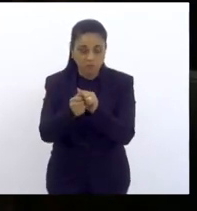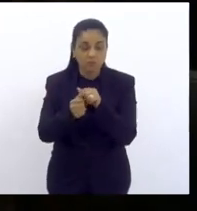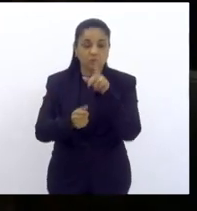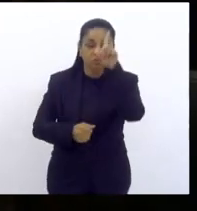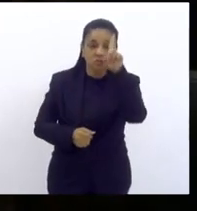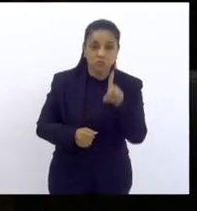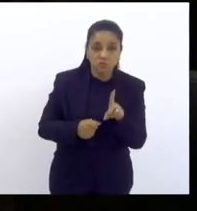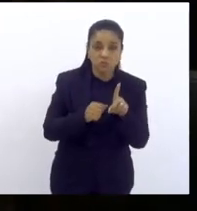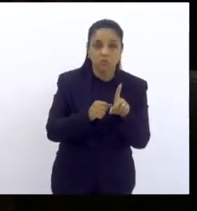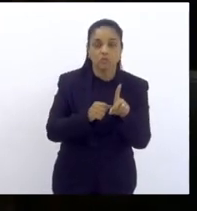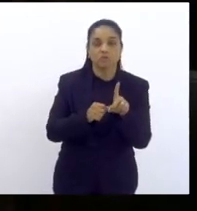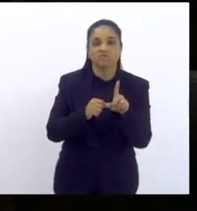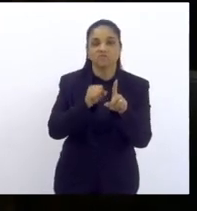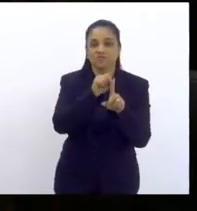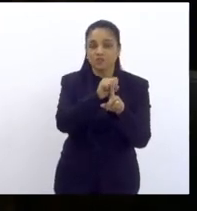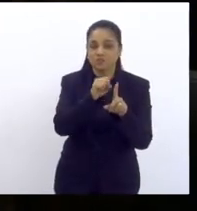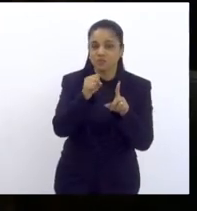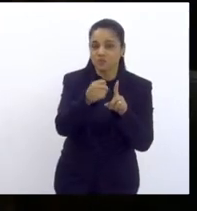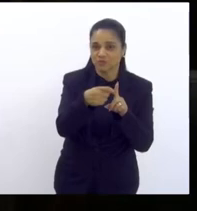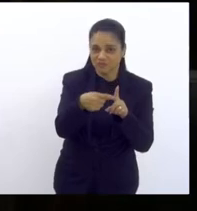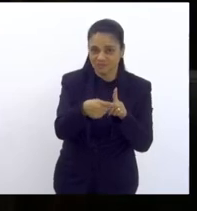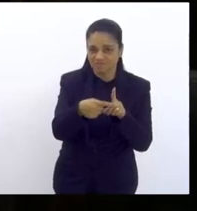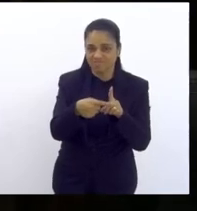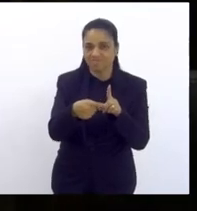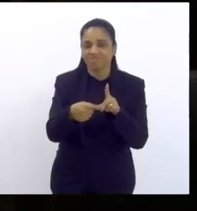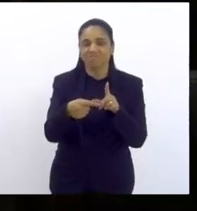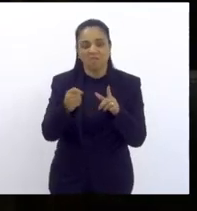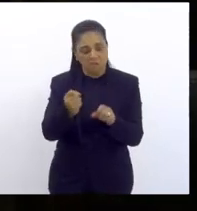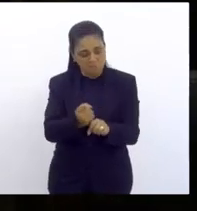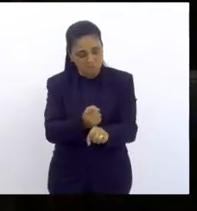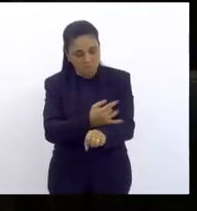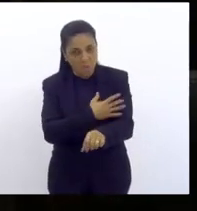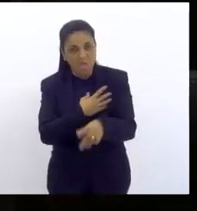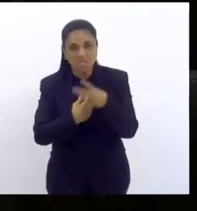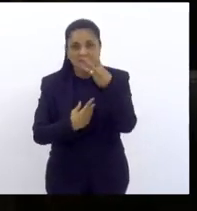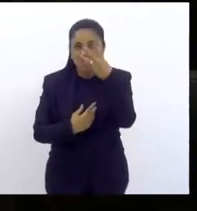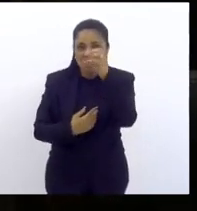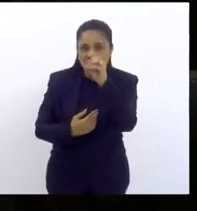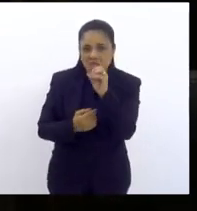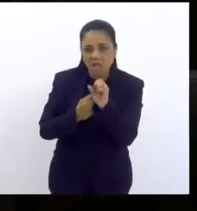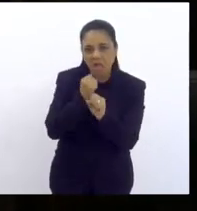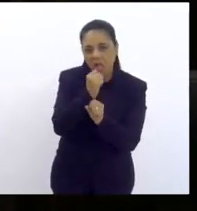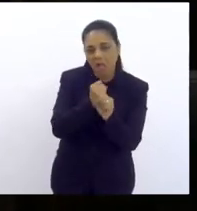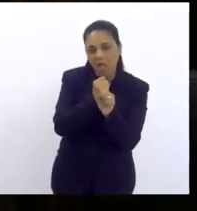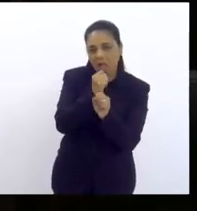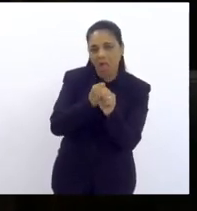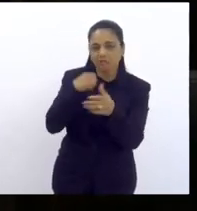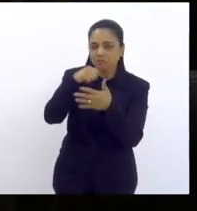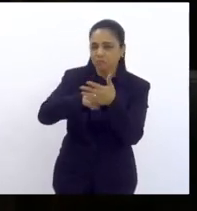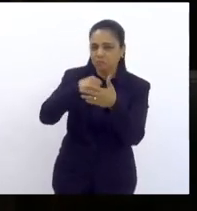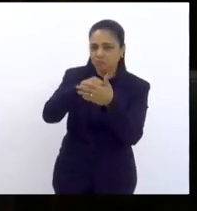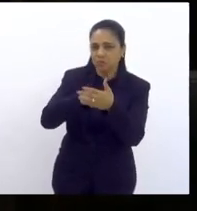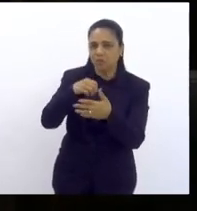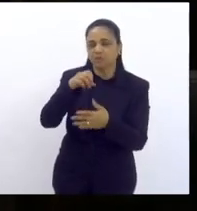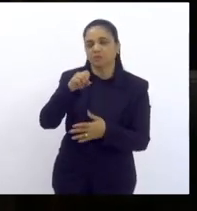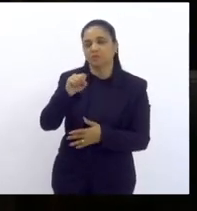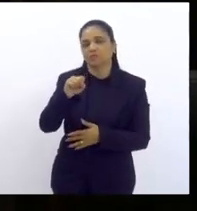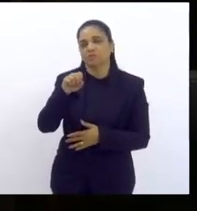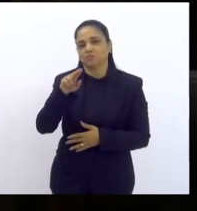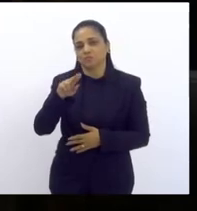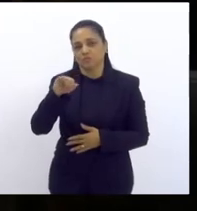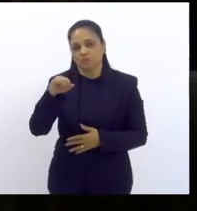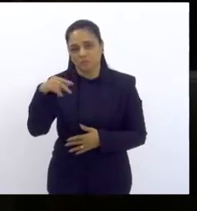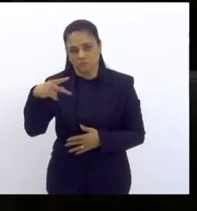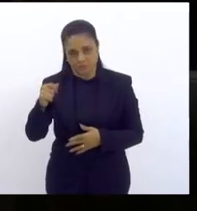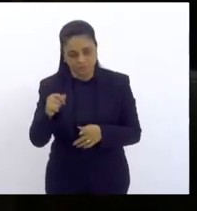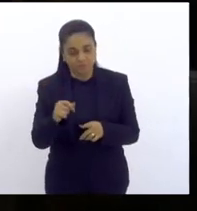que se emocionou bastante também ela tá uns 30 anos né na suipa nessa luta aí bom gente